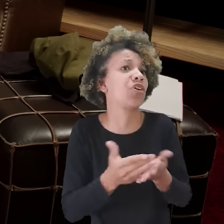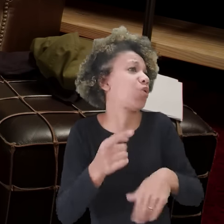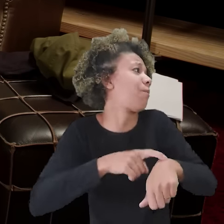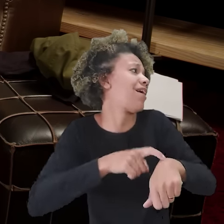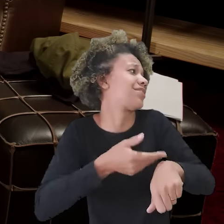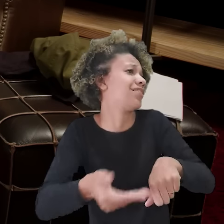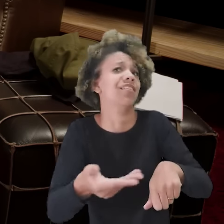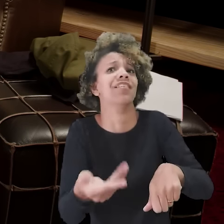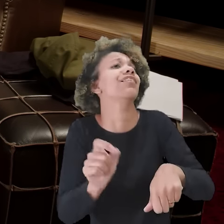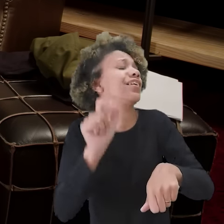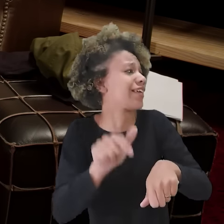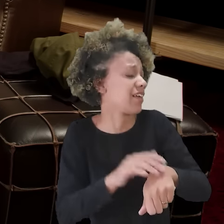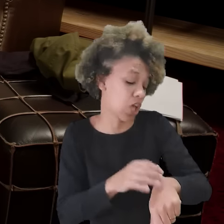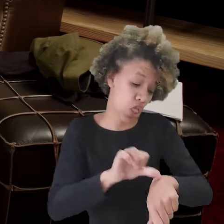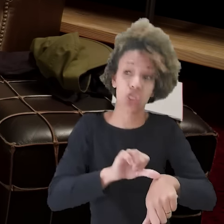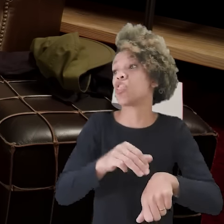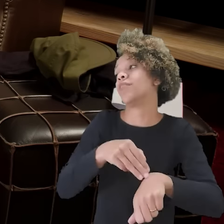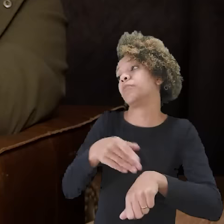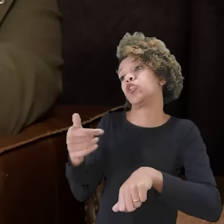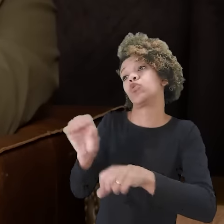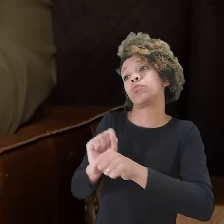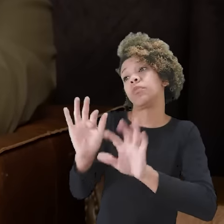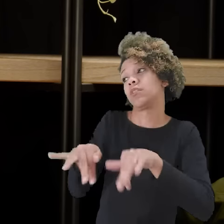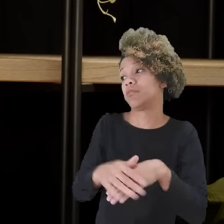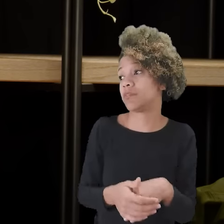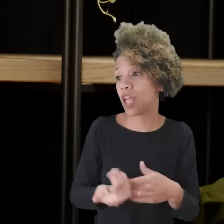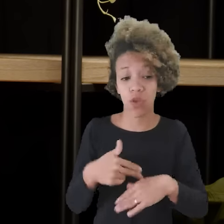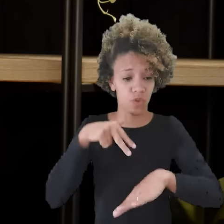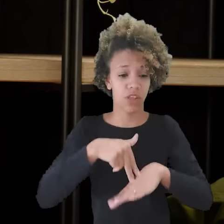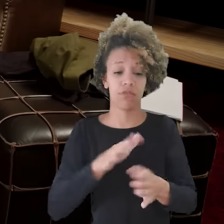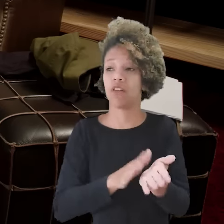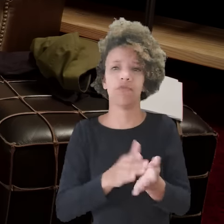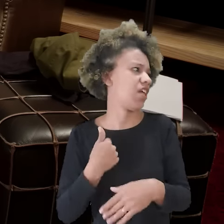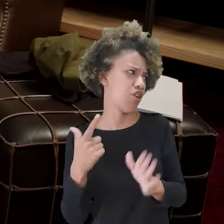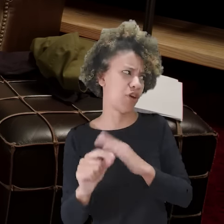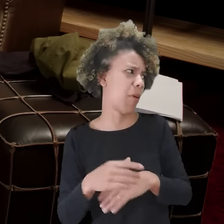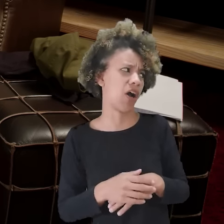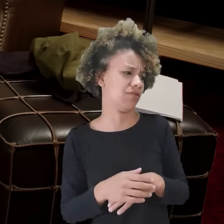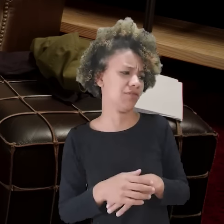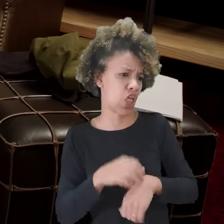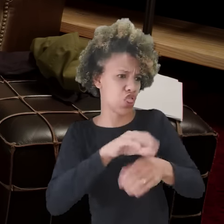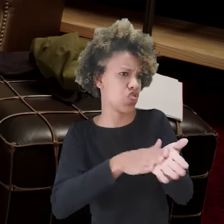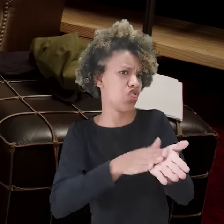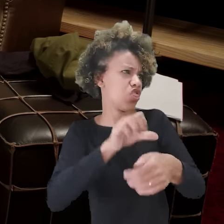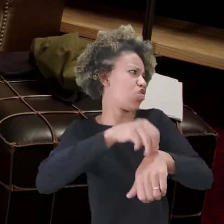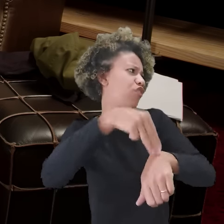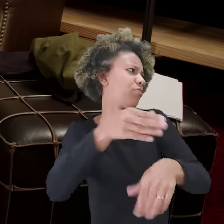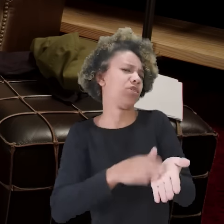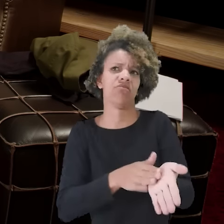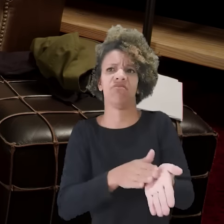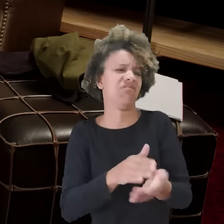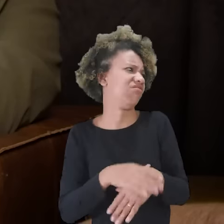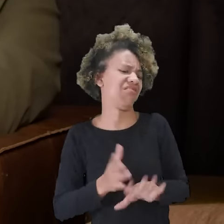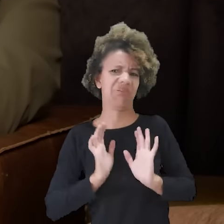cronometragem deu nove minutos imagina tu entra na sala de nove minutos eu vou embora eu